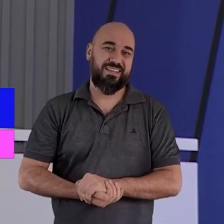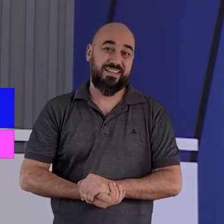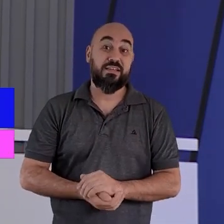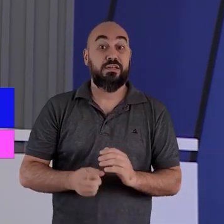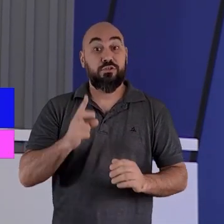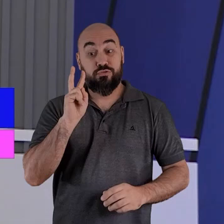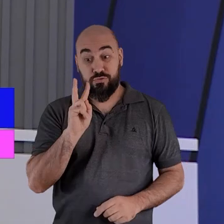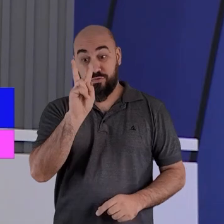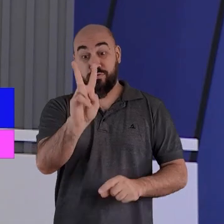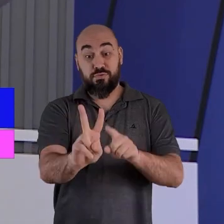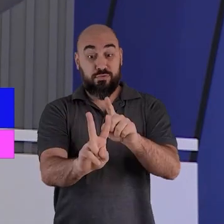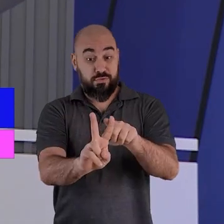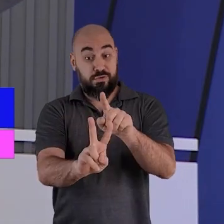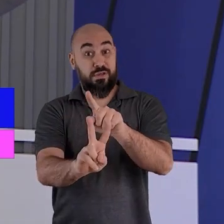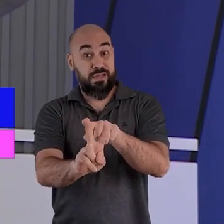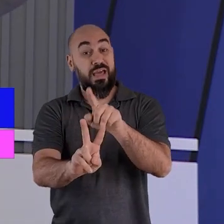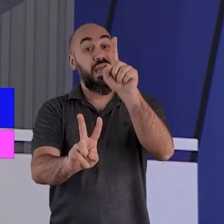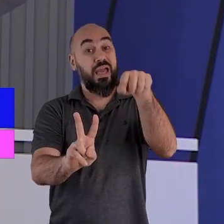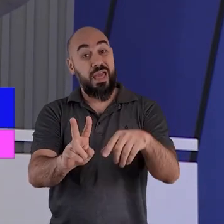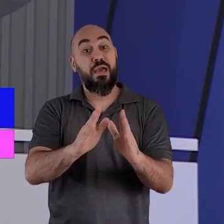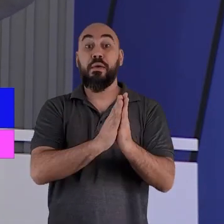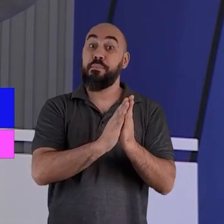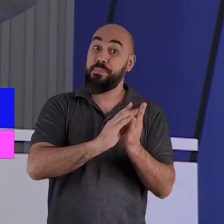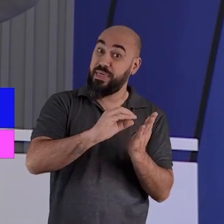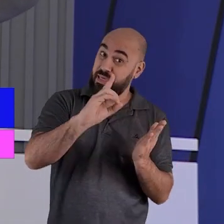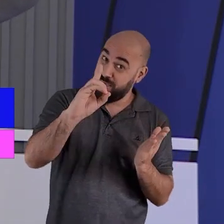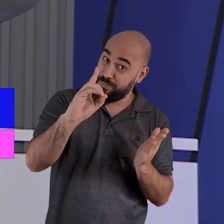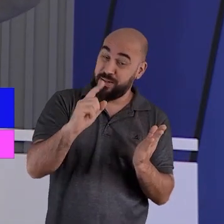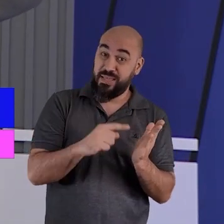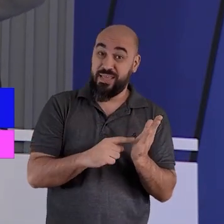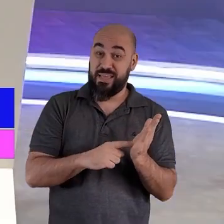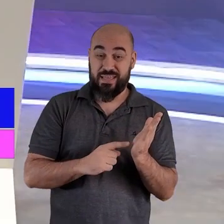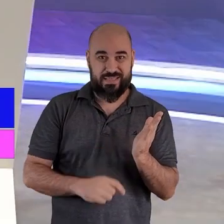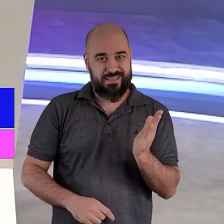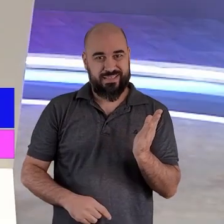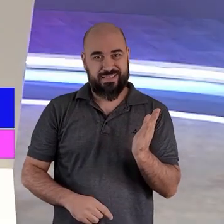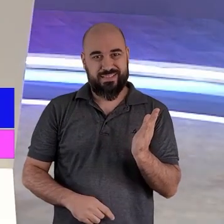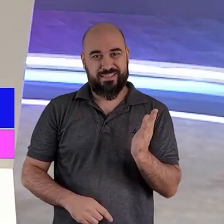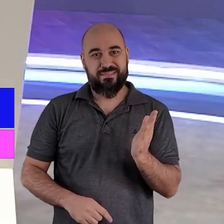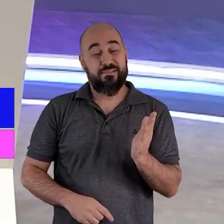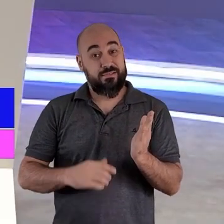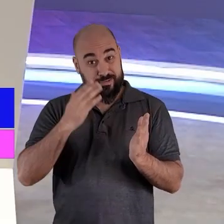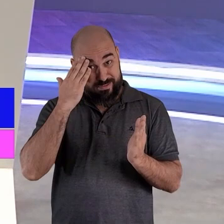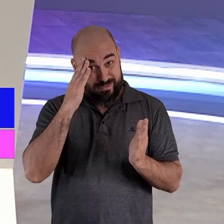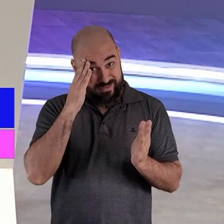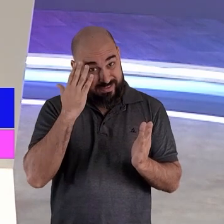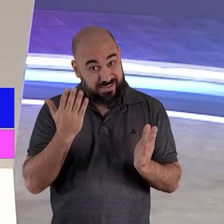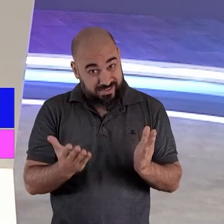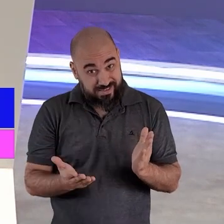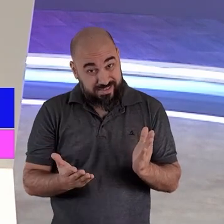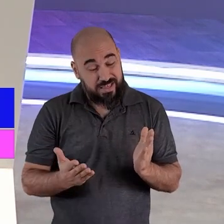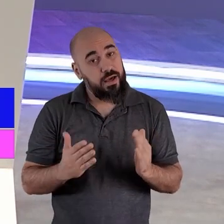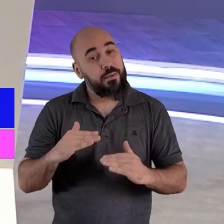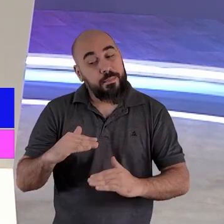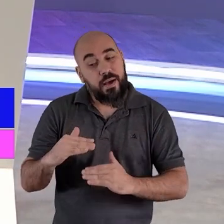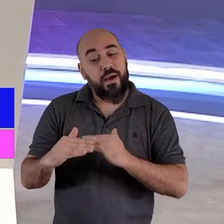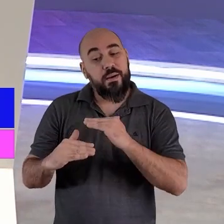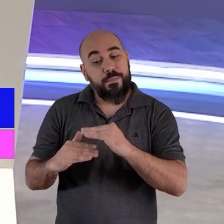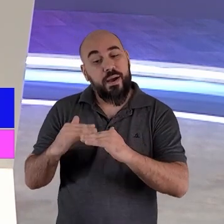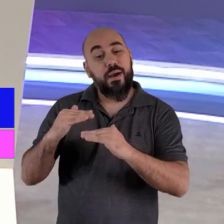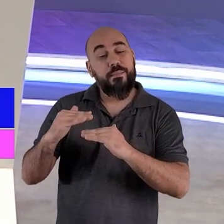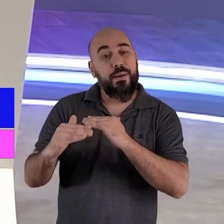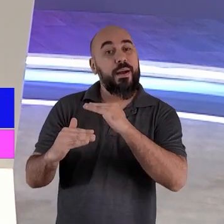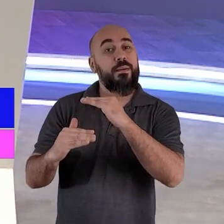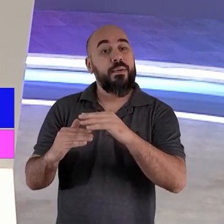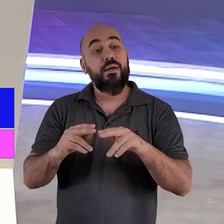duas testemunhas têm a ver com a palavra do Senhor. Nós vamos construindo a compreensão e o